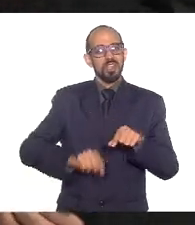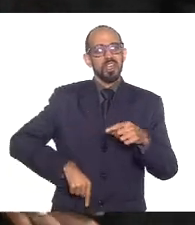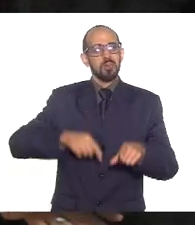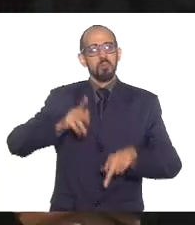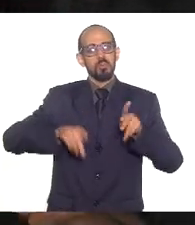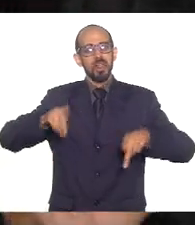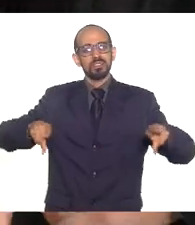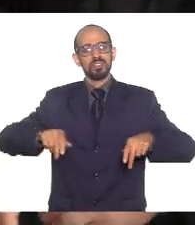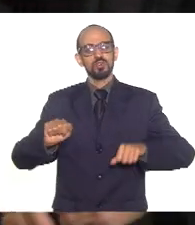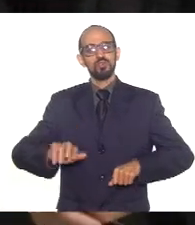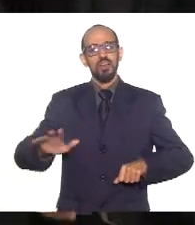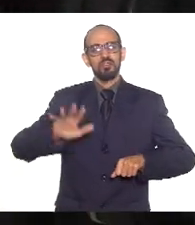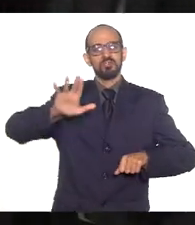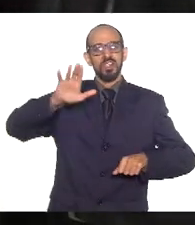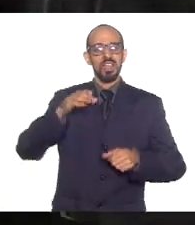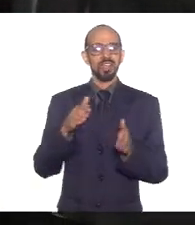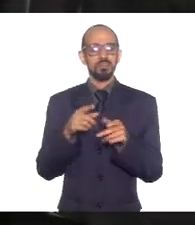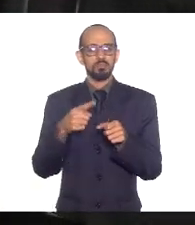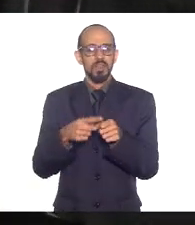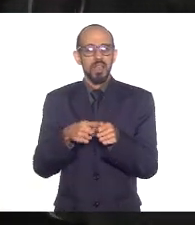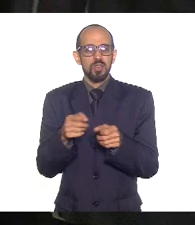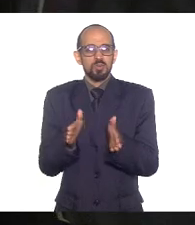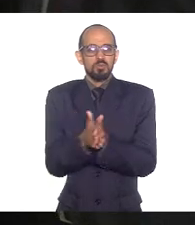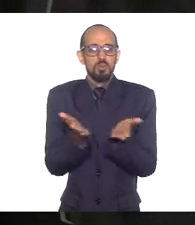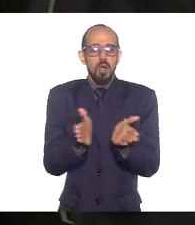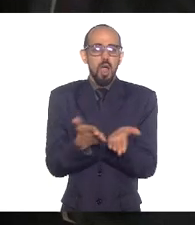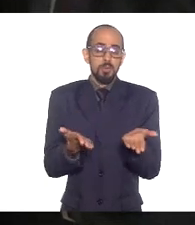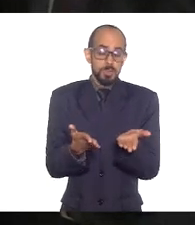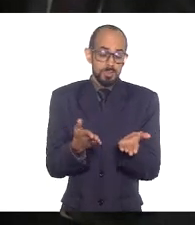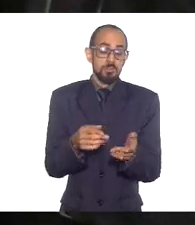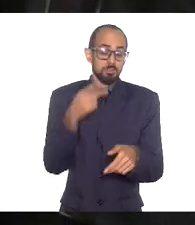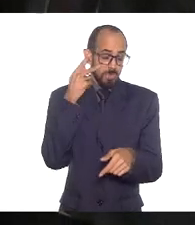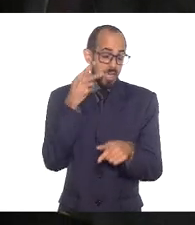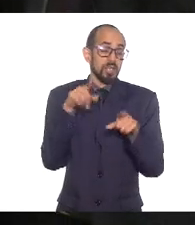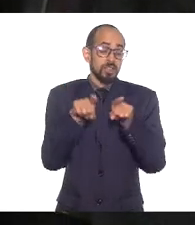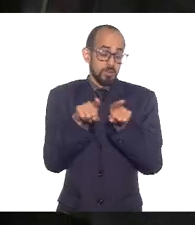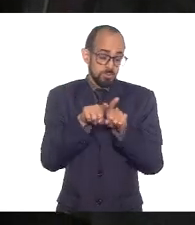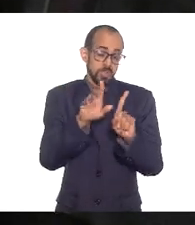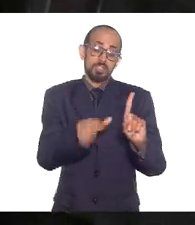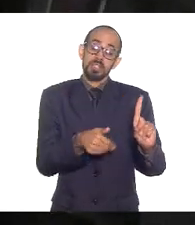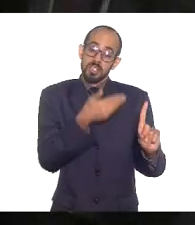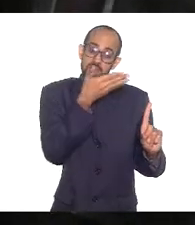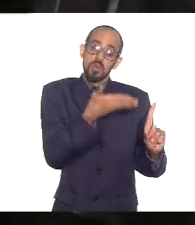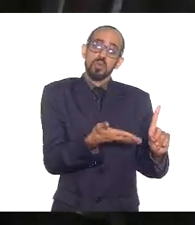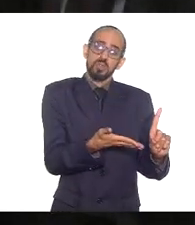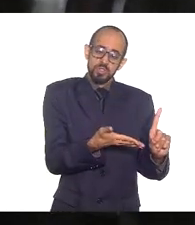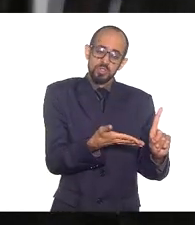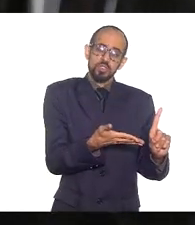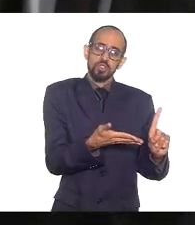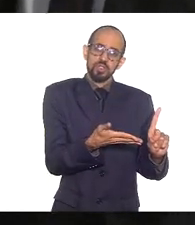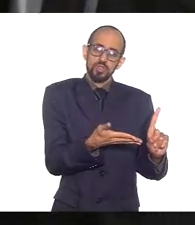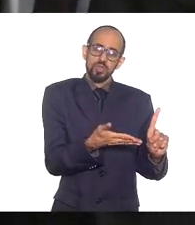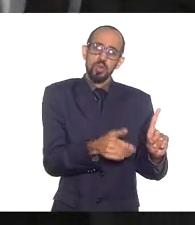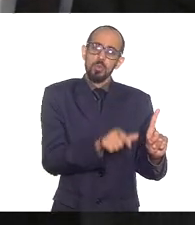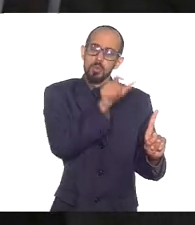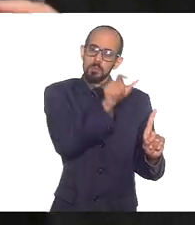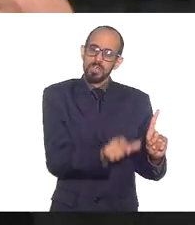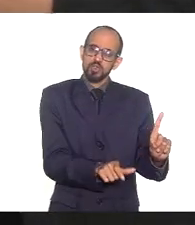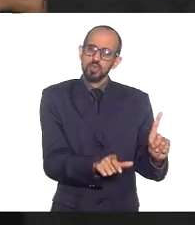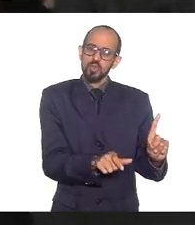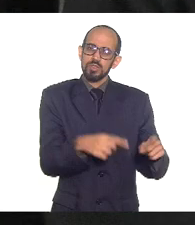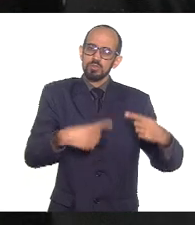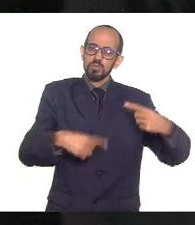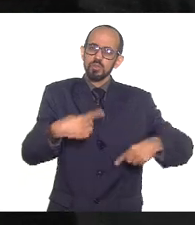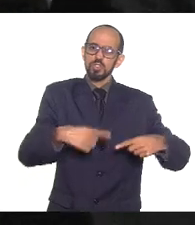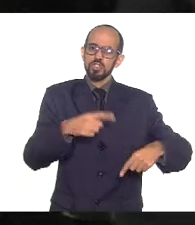favela e periferia dentro nesses espaços para também serem reconhecidos enquanto sujeito político que